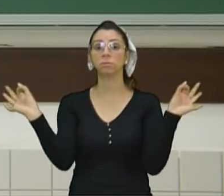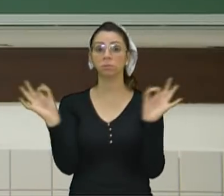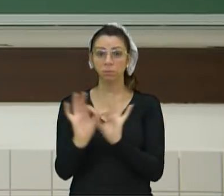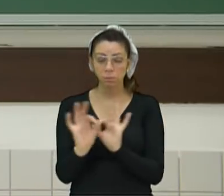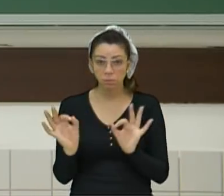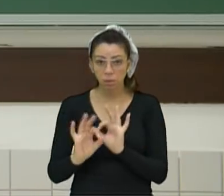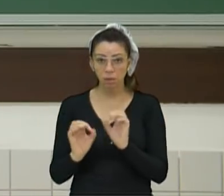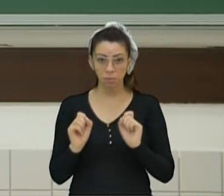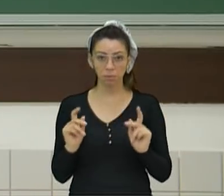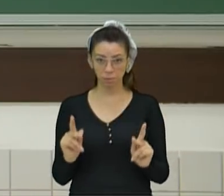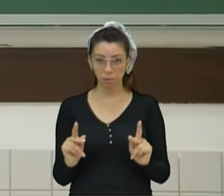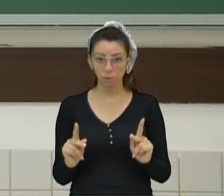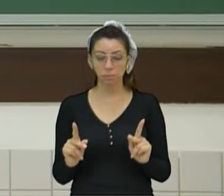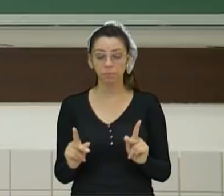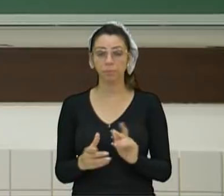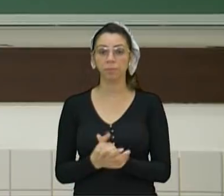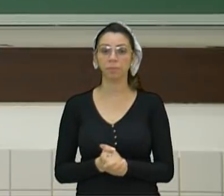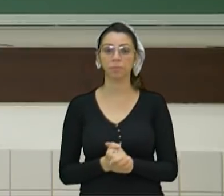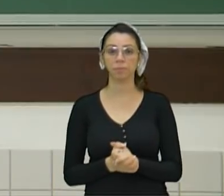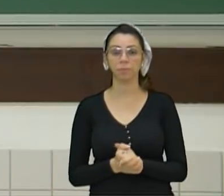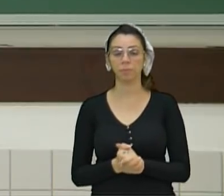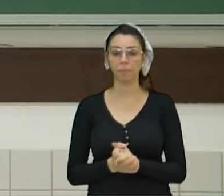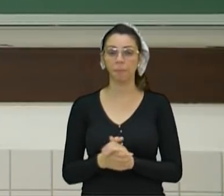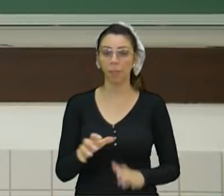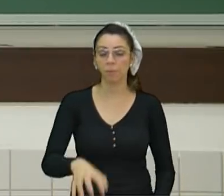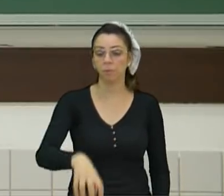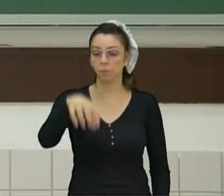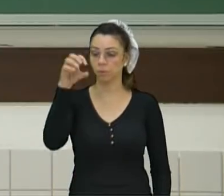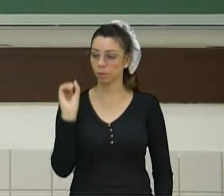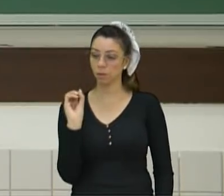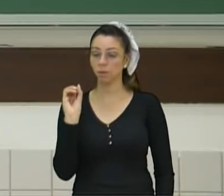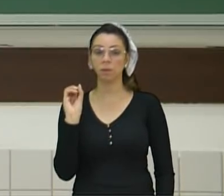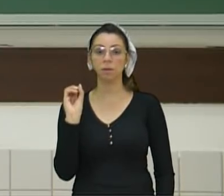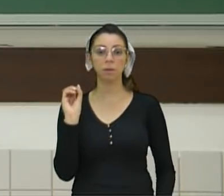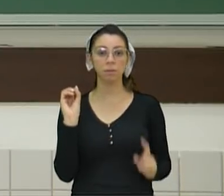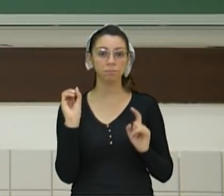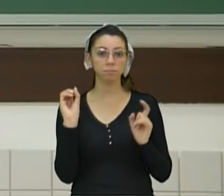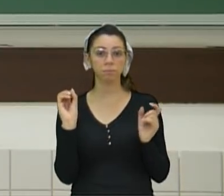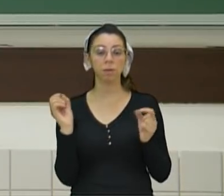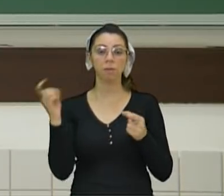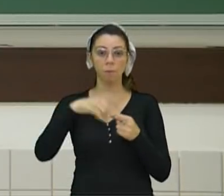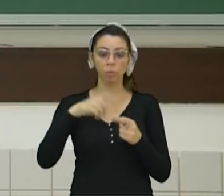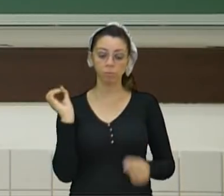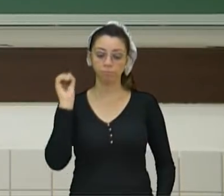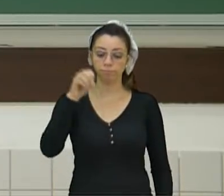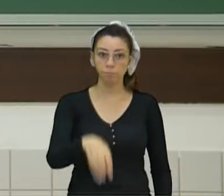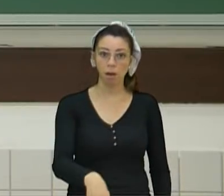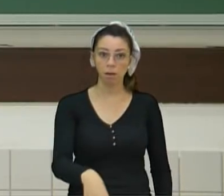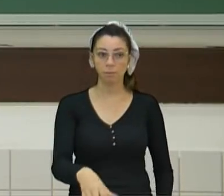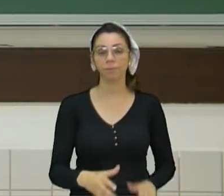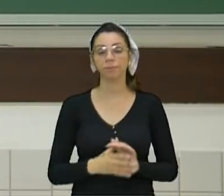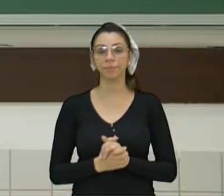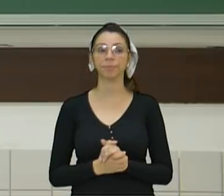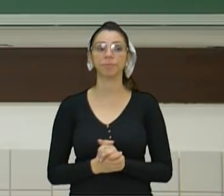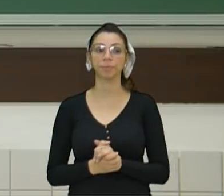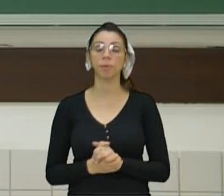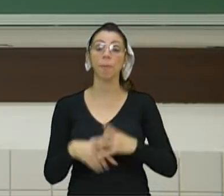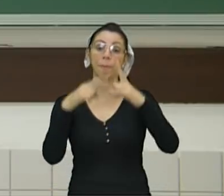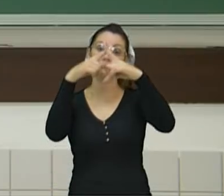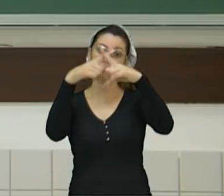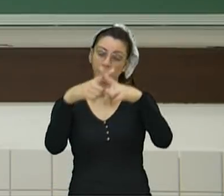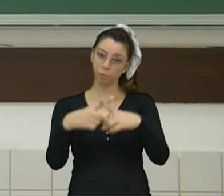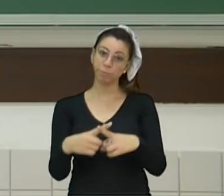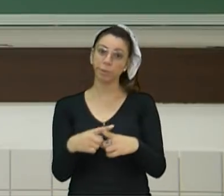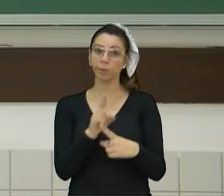nesse caso que nós trabalhamos aqui de bolinhas, porque nós tiramos uma bolinha e colocamos ela novamente. Então, multiplicando isso,